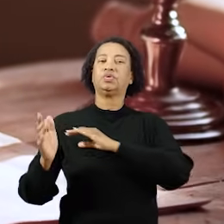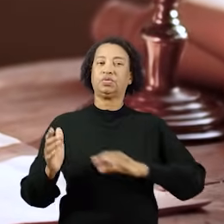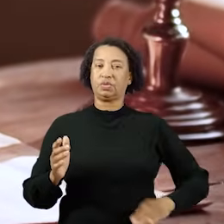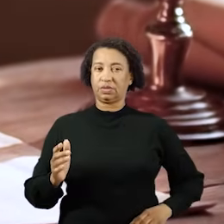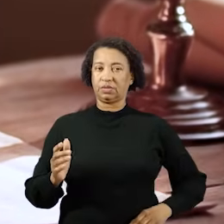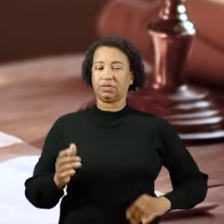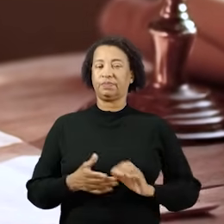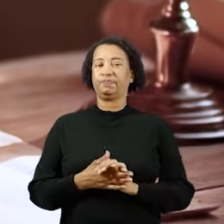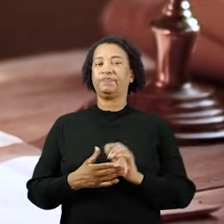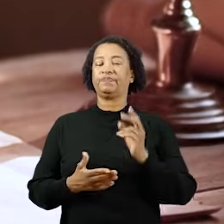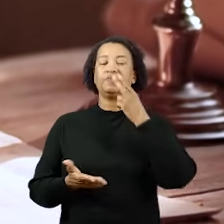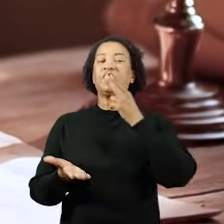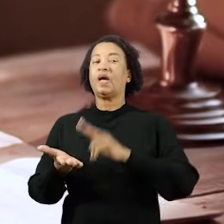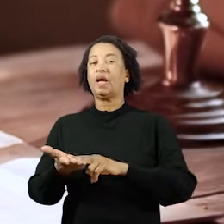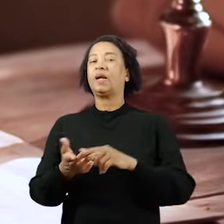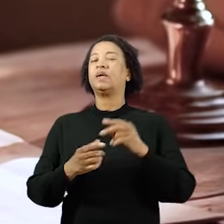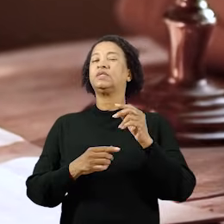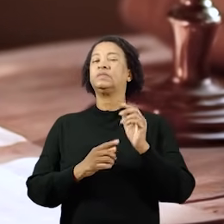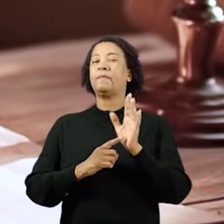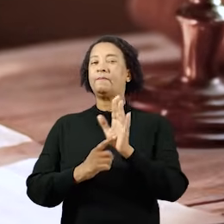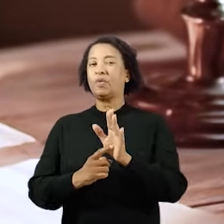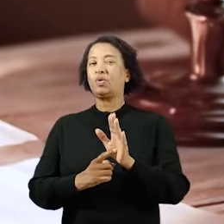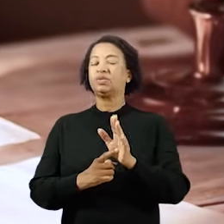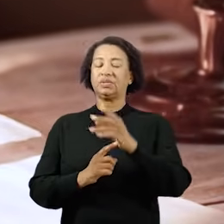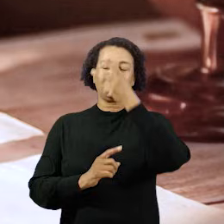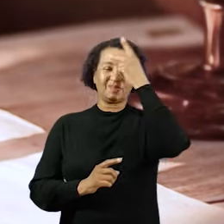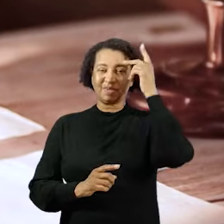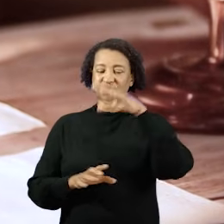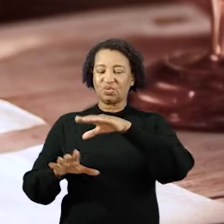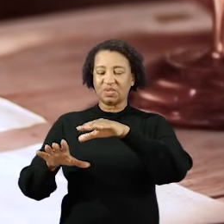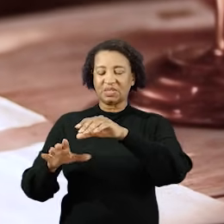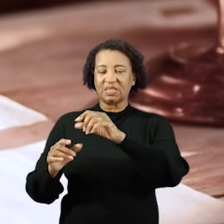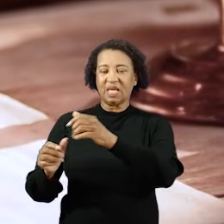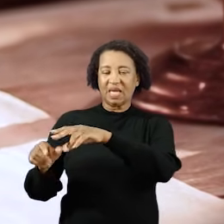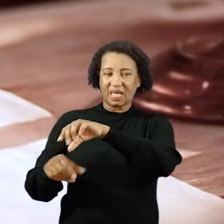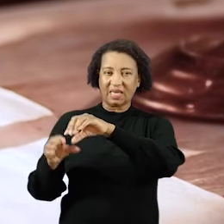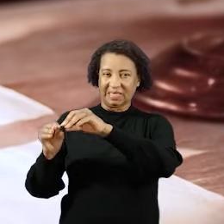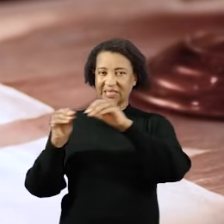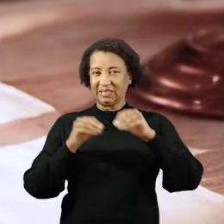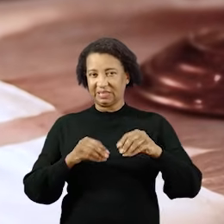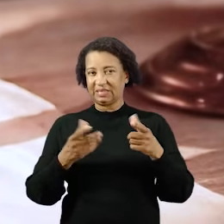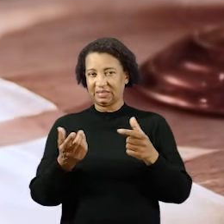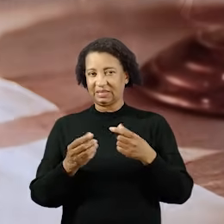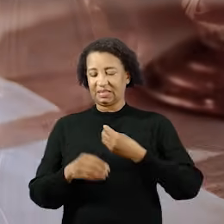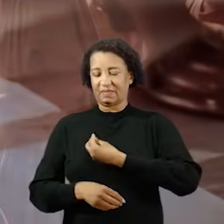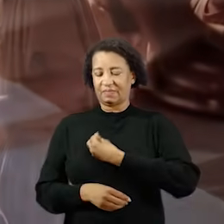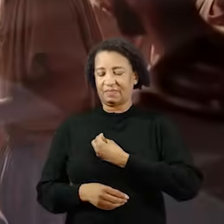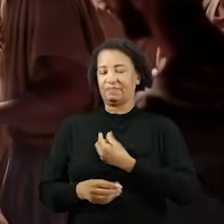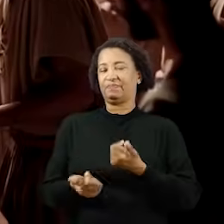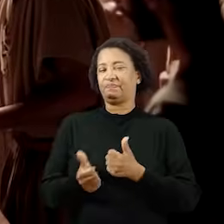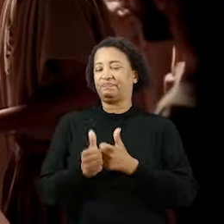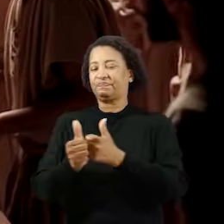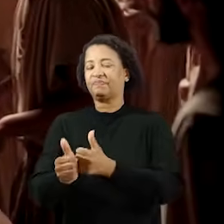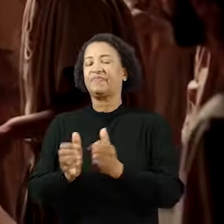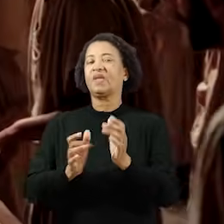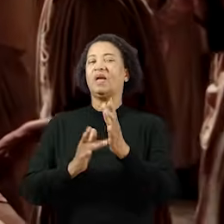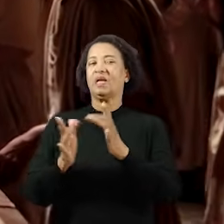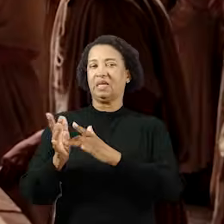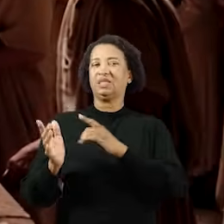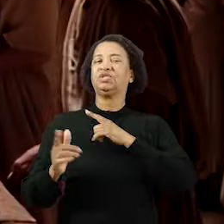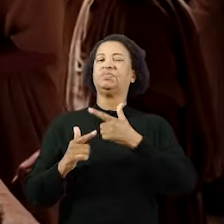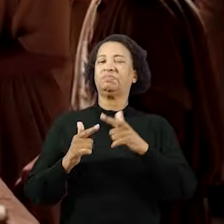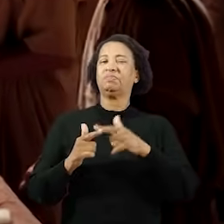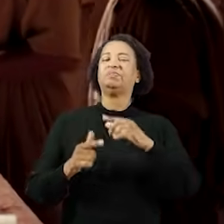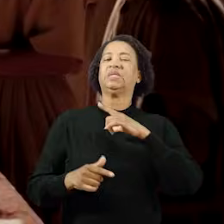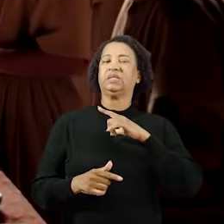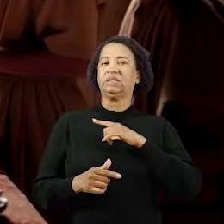que pessoas separadas para seguir a Cristo também passam por problemas. Não há dúvidas de que o povo chamado para ser santo em Jesus Cristo também